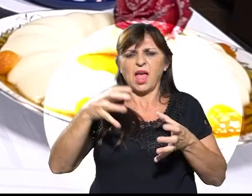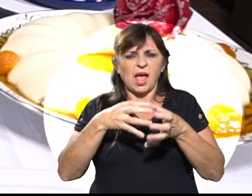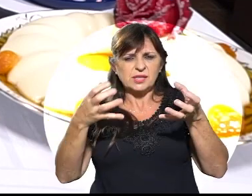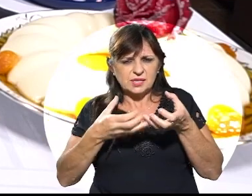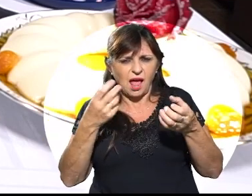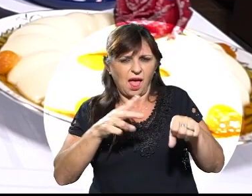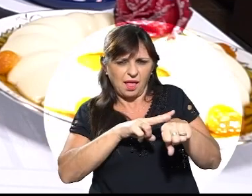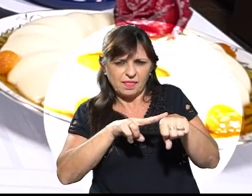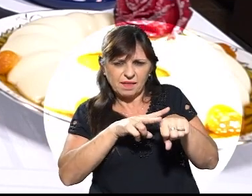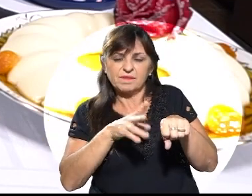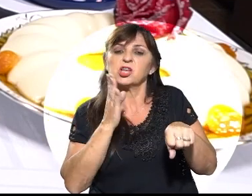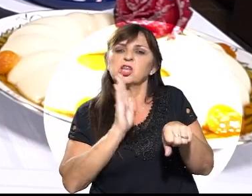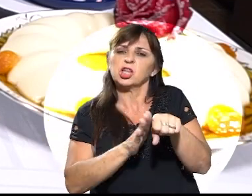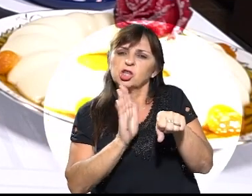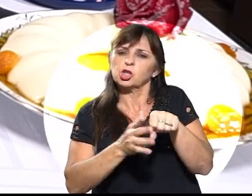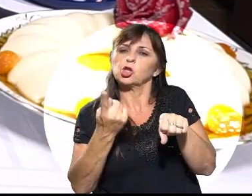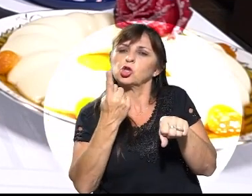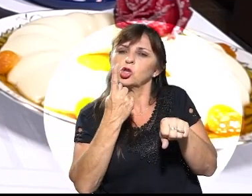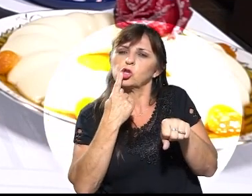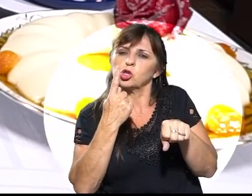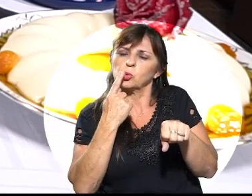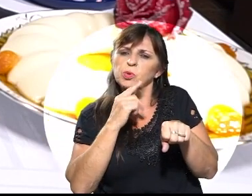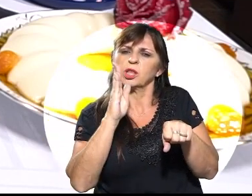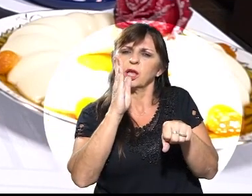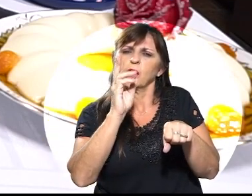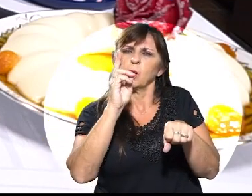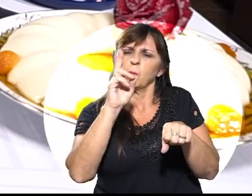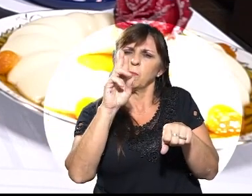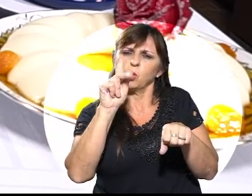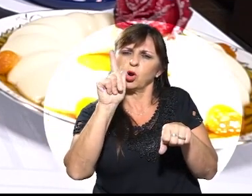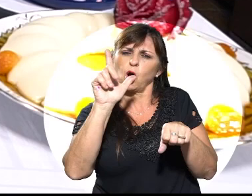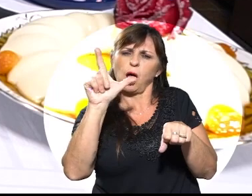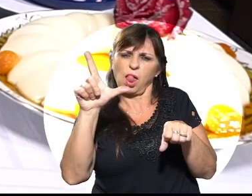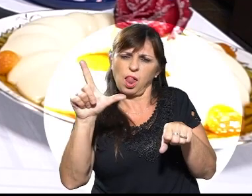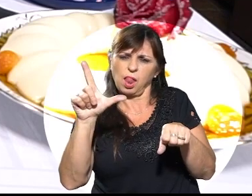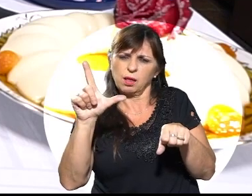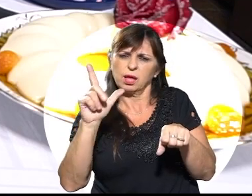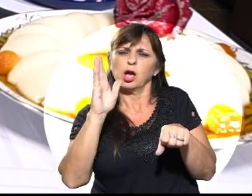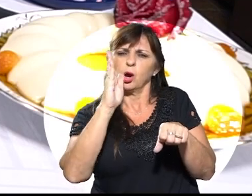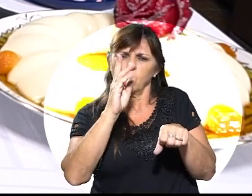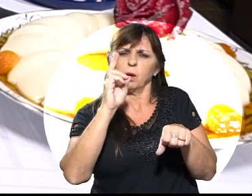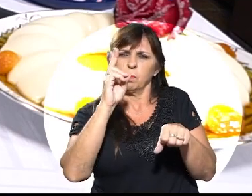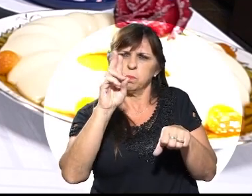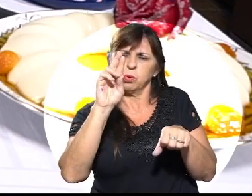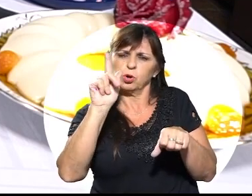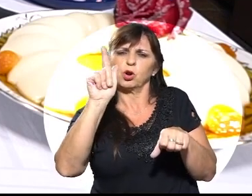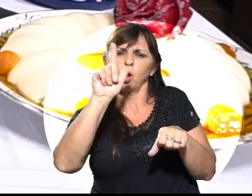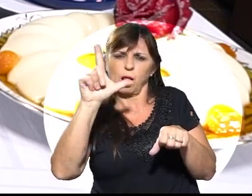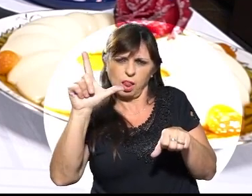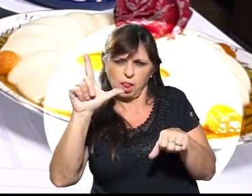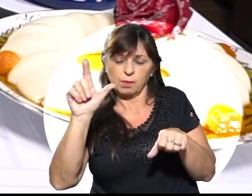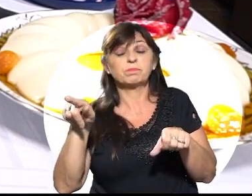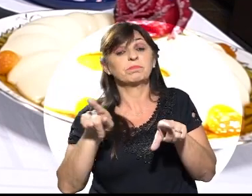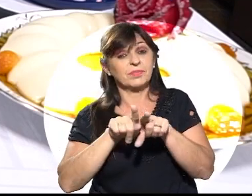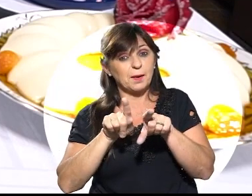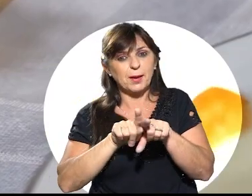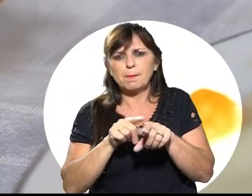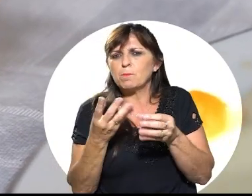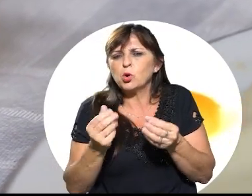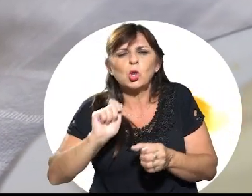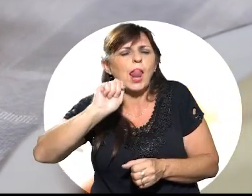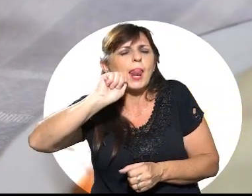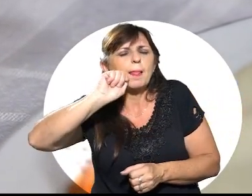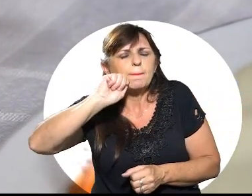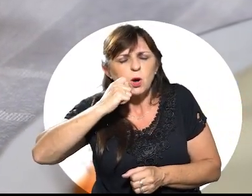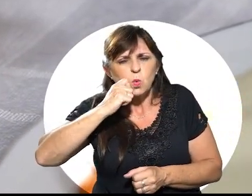Burgol. É isso, que é o triguinho. Que é no popular brasileiro, isso, o triguinho. Isso, o triguinho, é. Tá. Nós temos tâmaras. Tâmaras. A tâmara